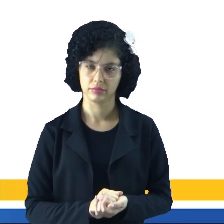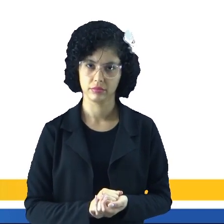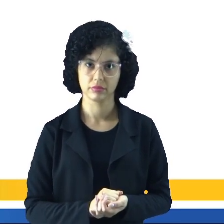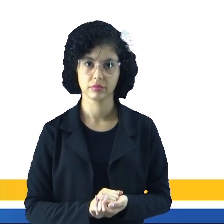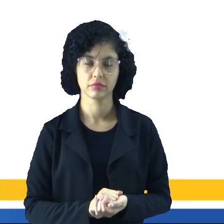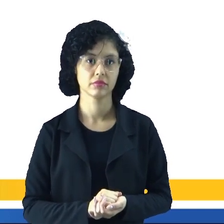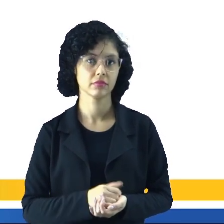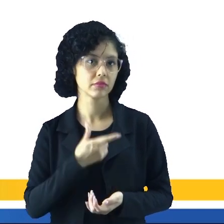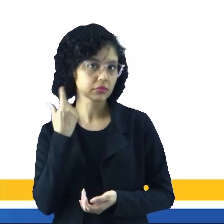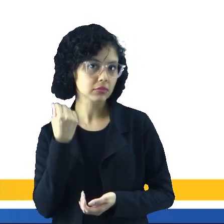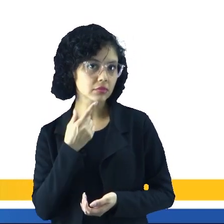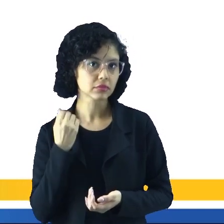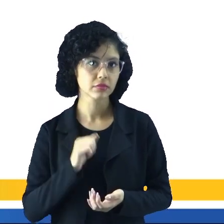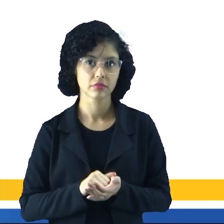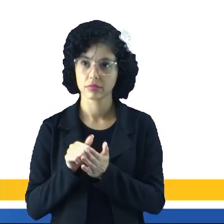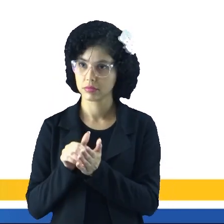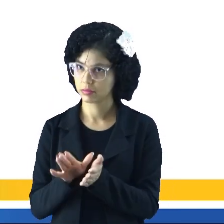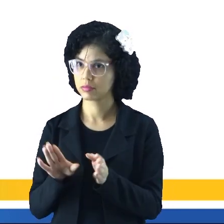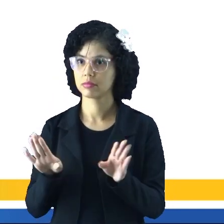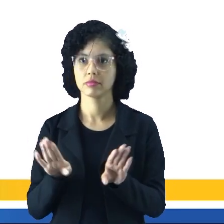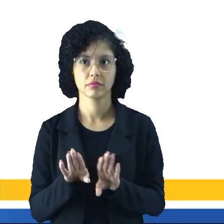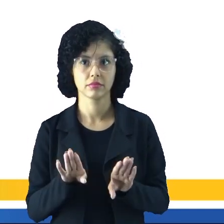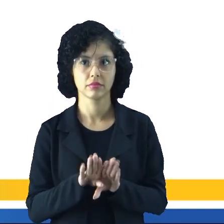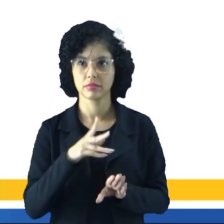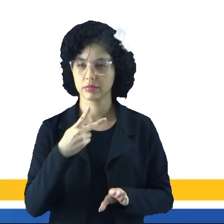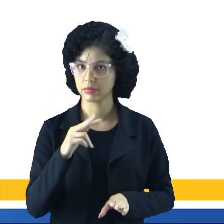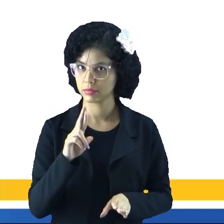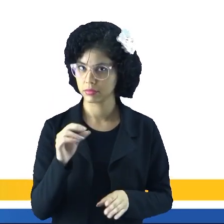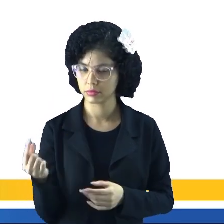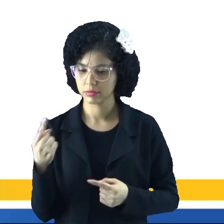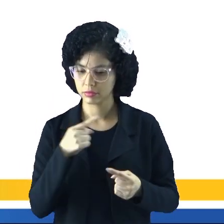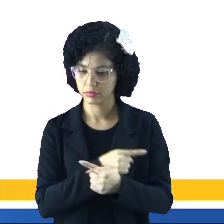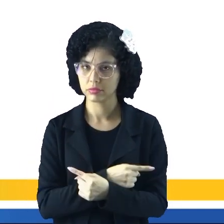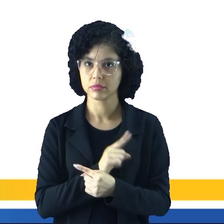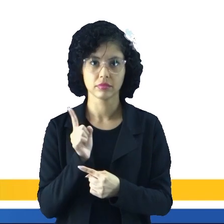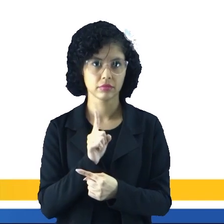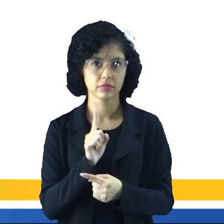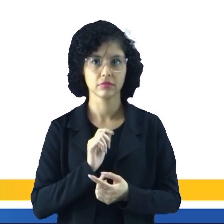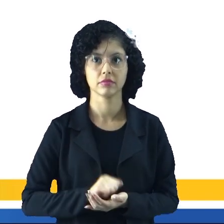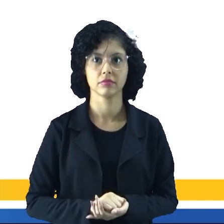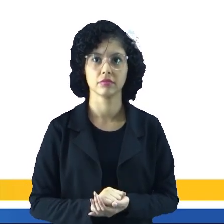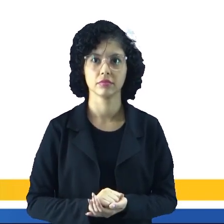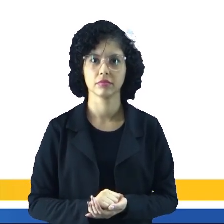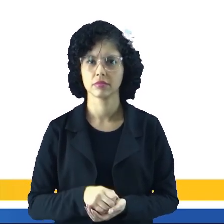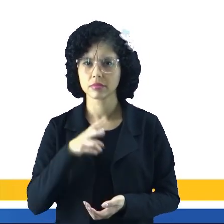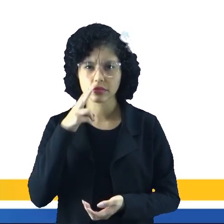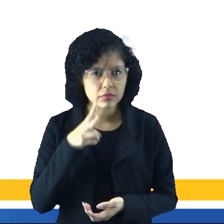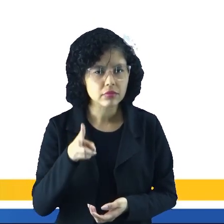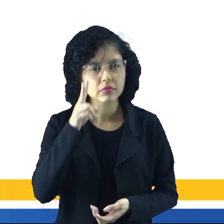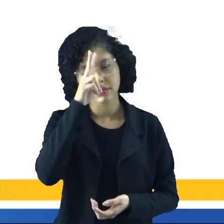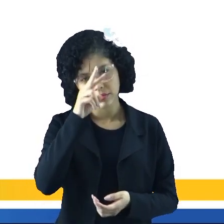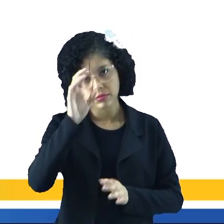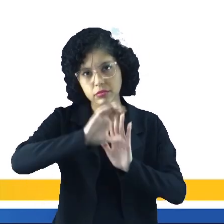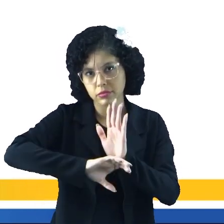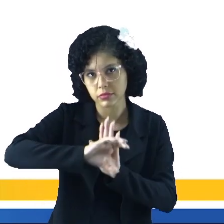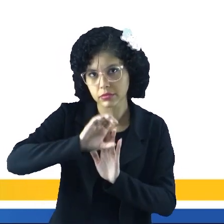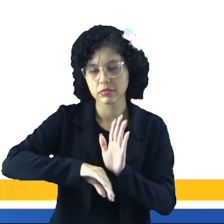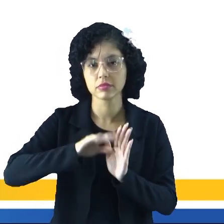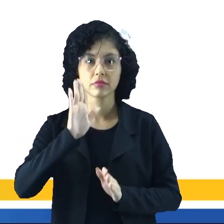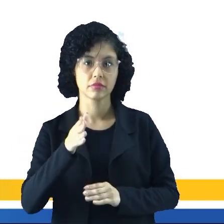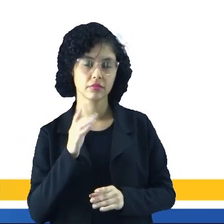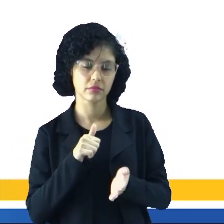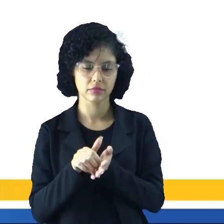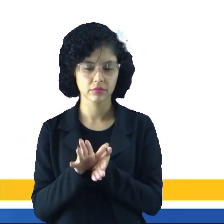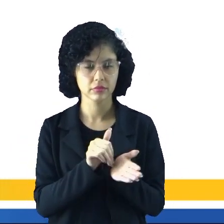nos pelos do gato. Descarta também, não é próton que passa de um corpo para o outro. Tá vendo? Se você lembrar dos conceitos, já